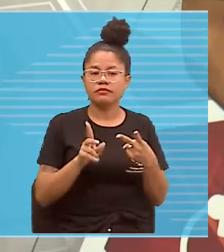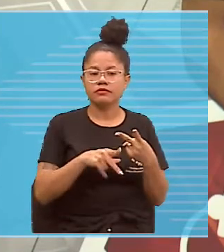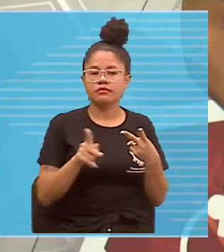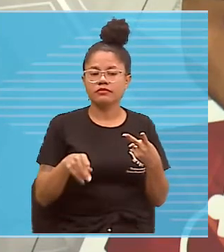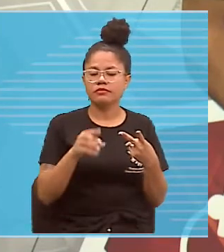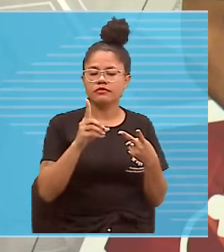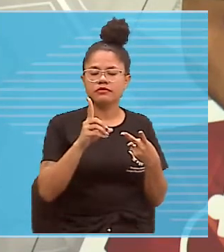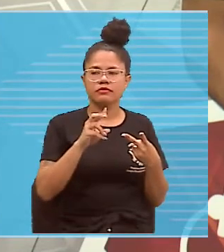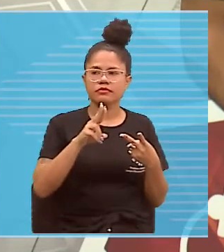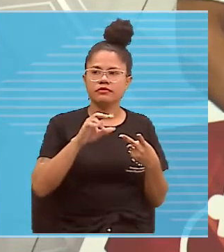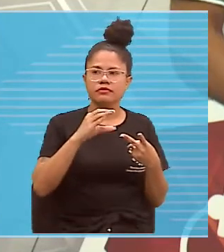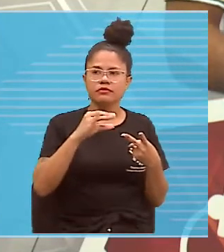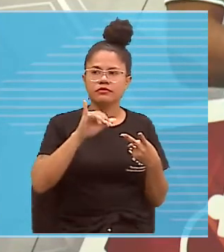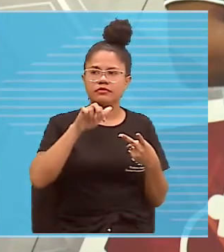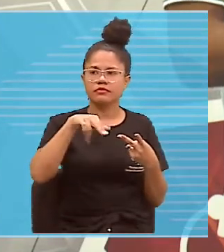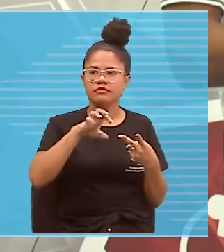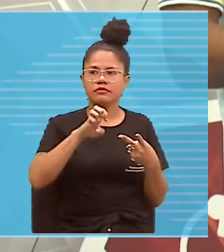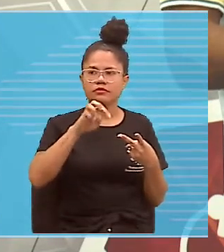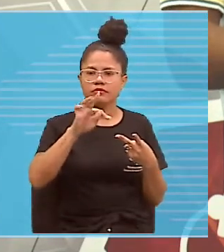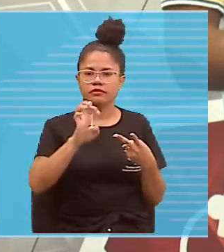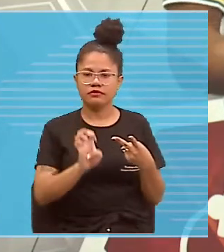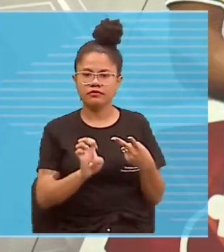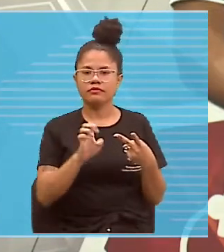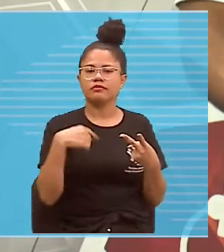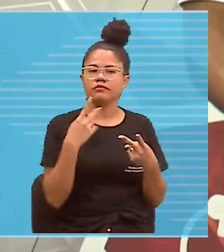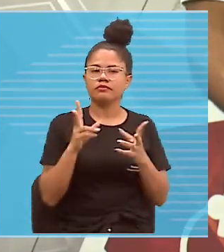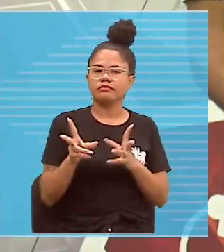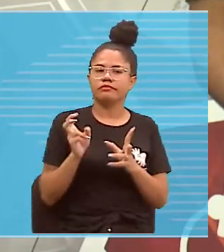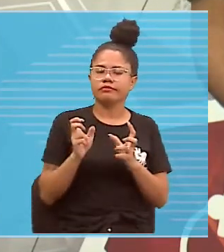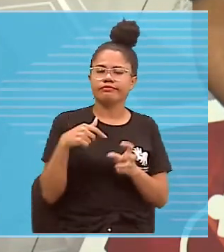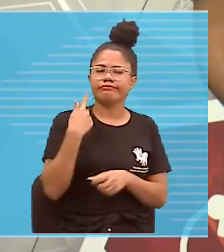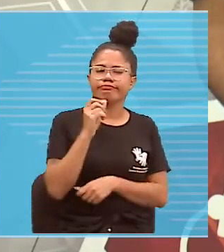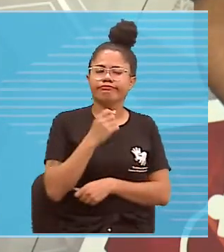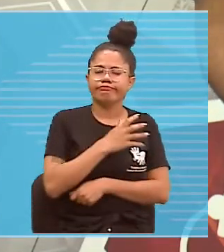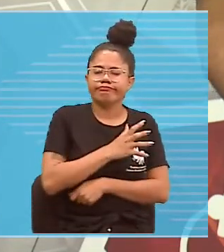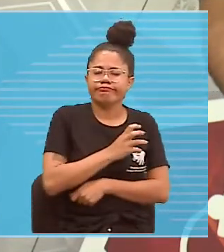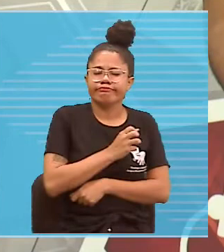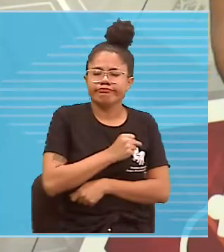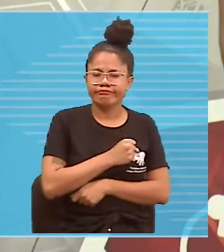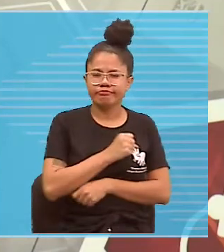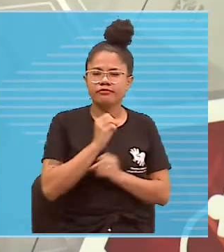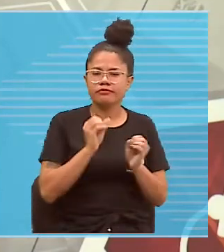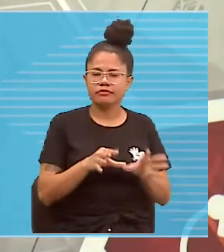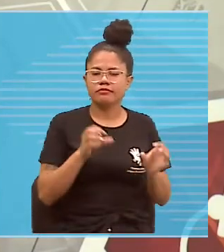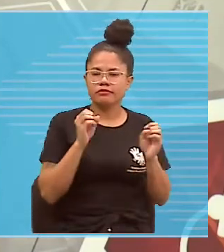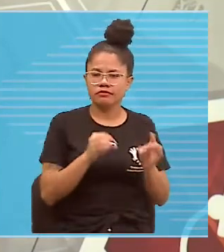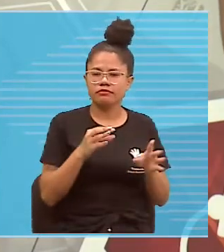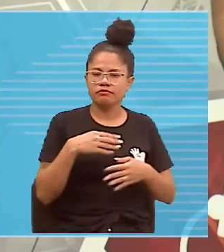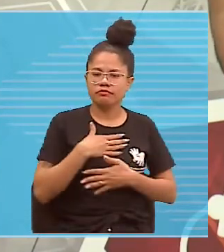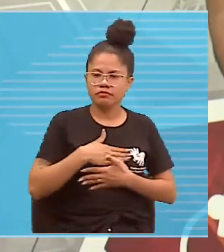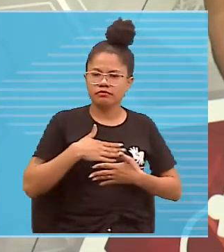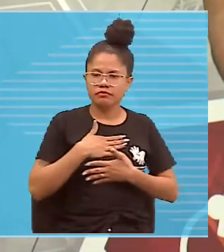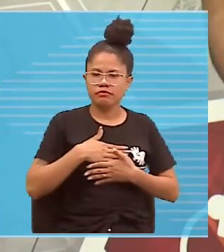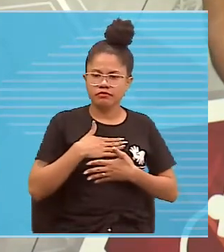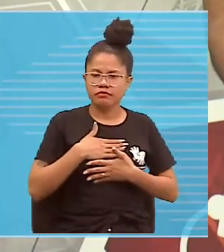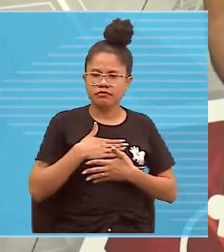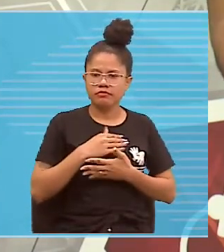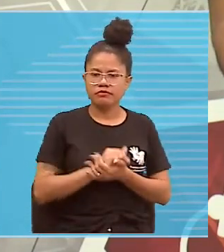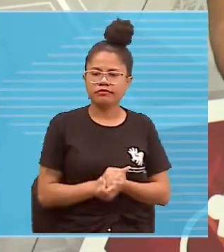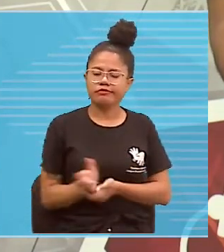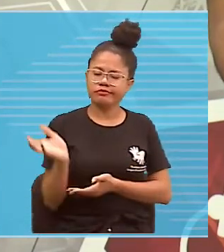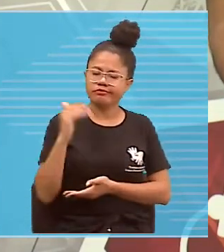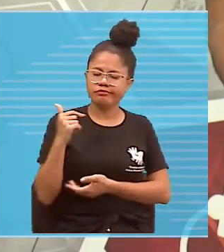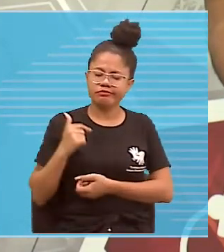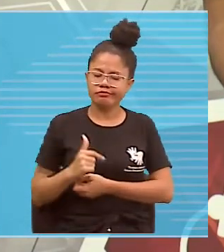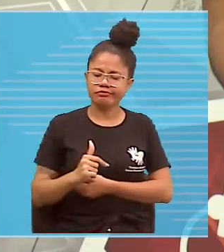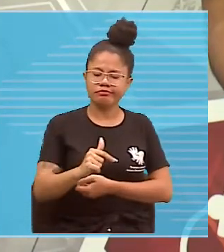com o quanto a gente vê quem ama a educação quando a gente conversa, quando a gente vê esse brilho nos olhos. E vamos seguir aqui. Hoje